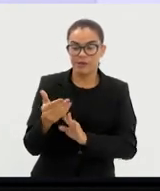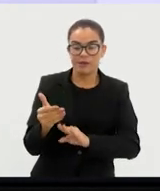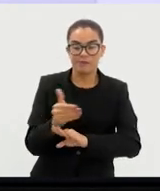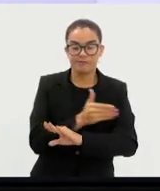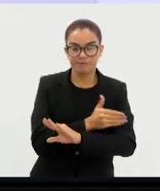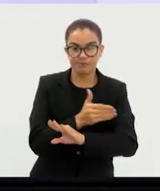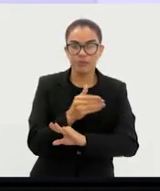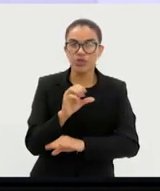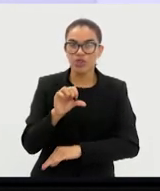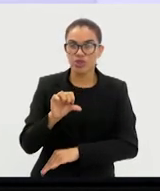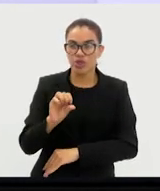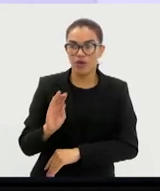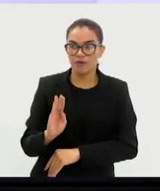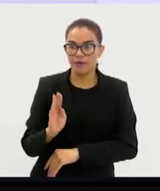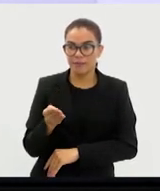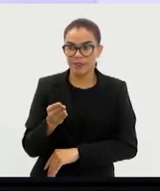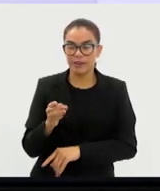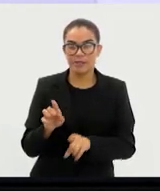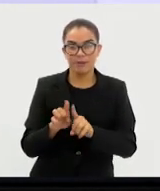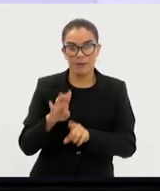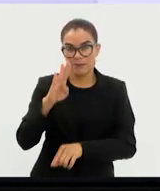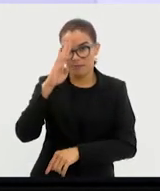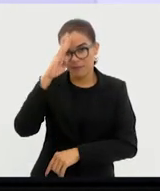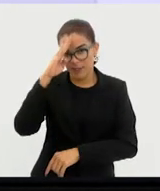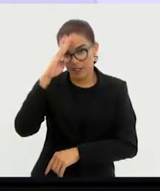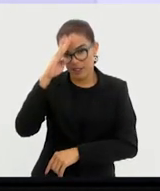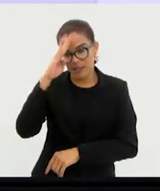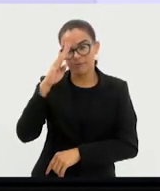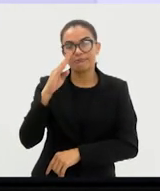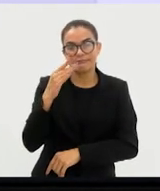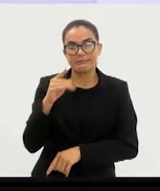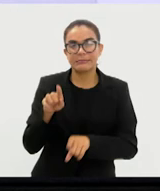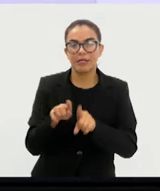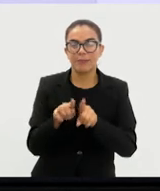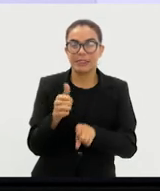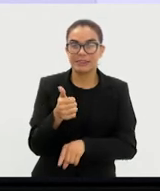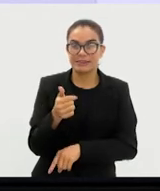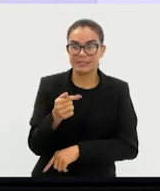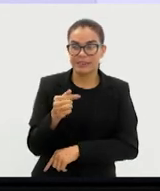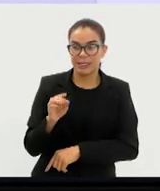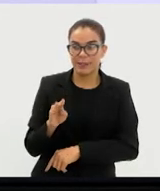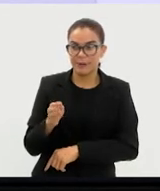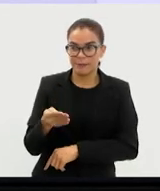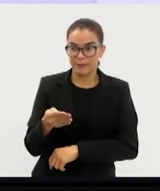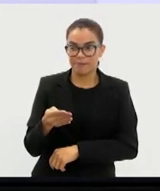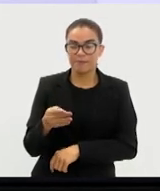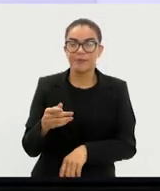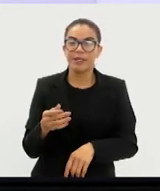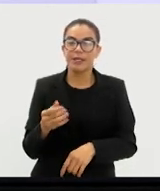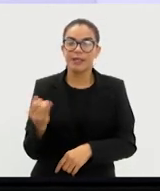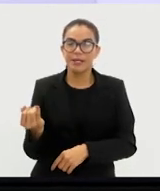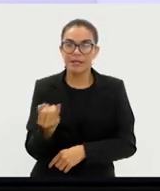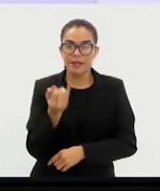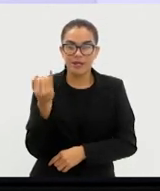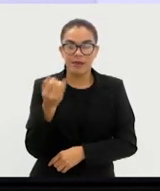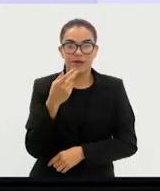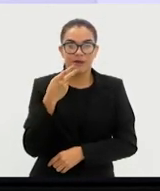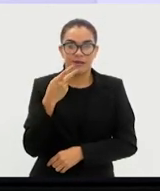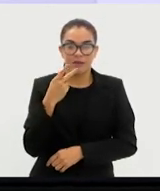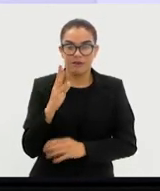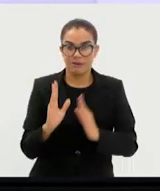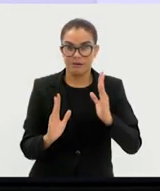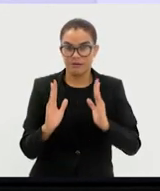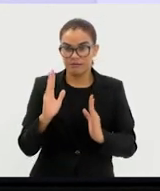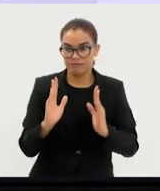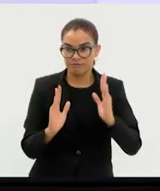deficitário em 9 bi, e dos militares também deficitário em cerca de 17 bi. Importante mencionar que nesse